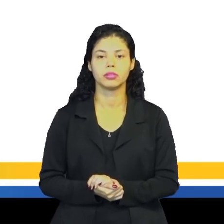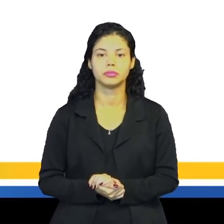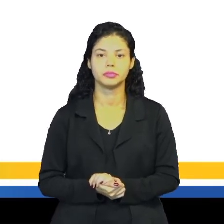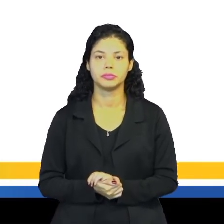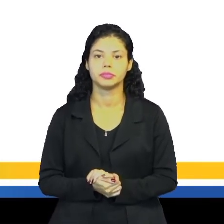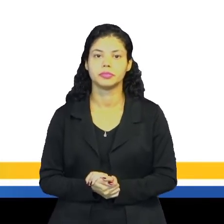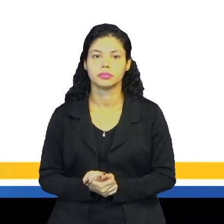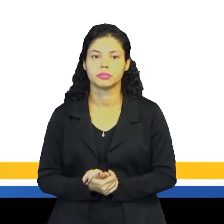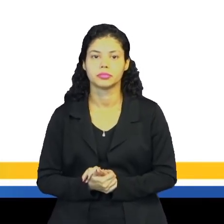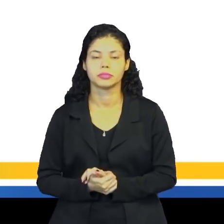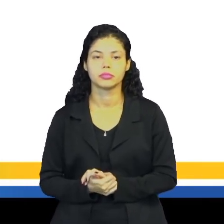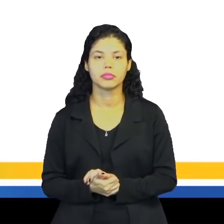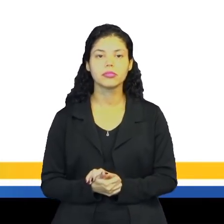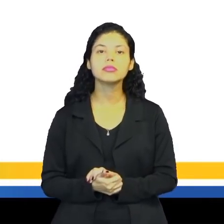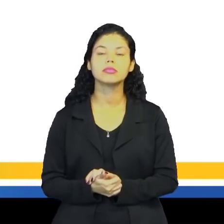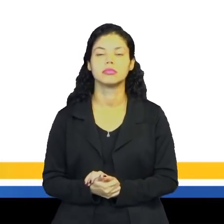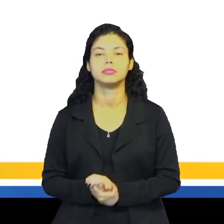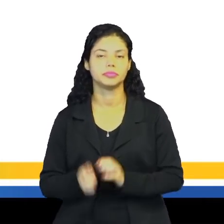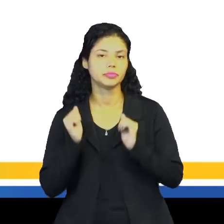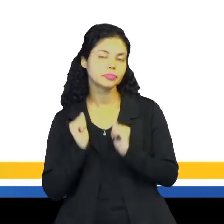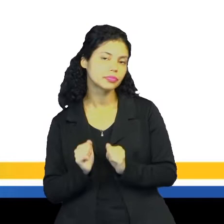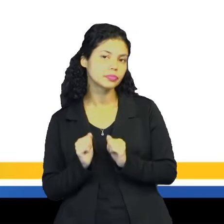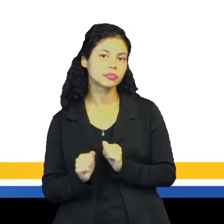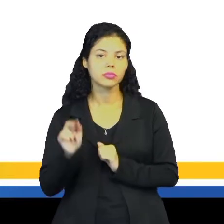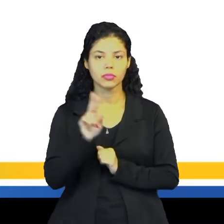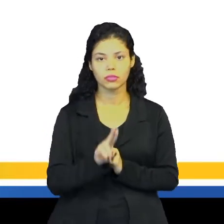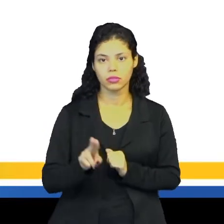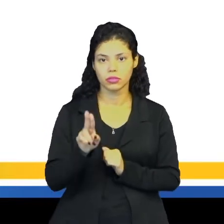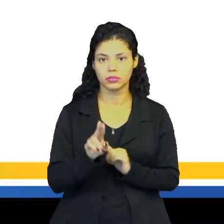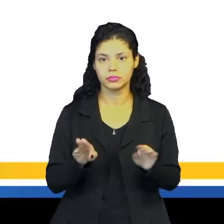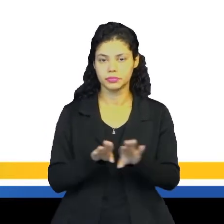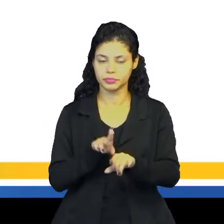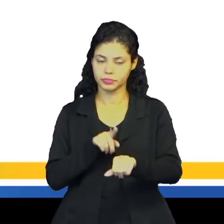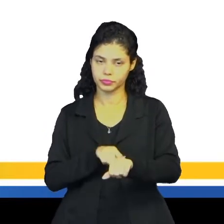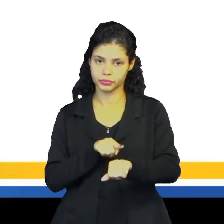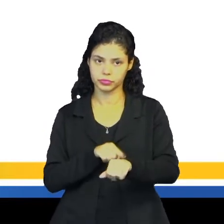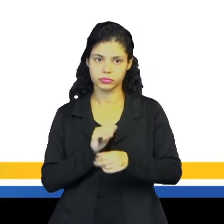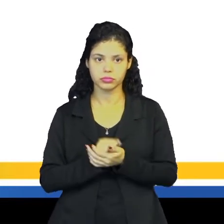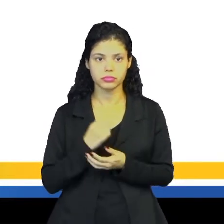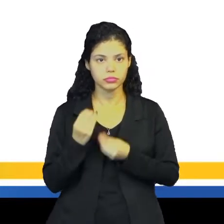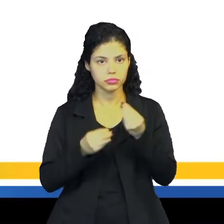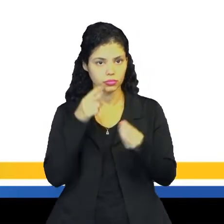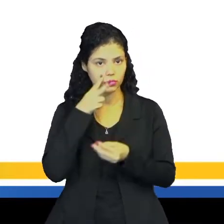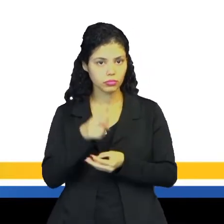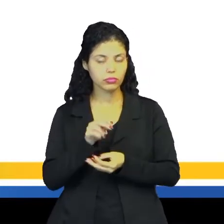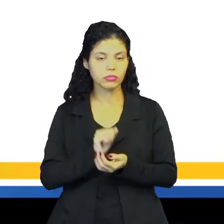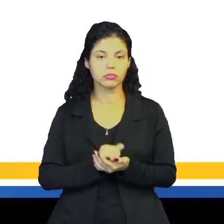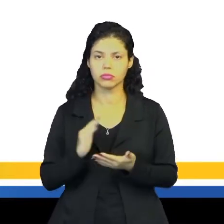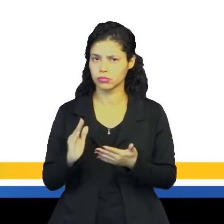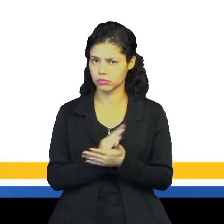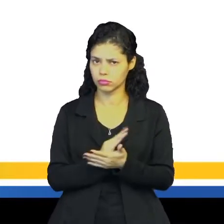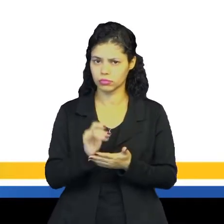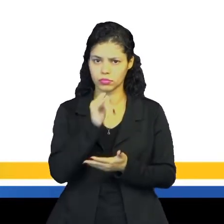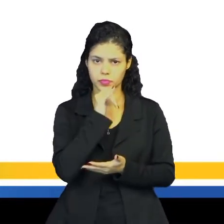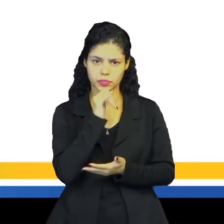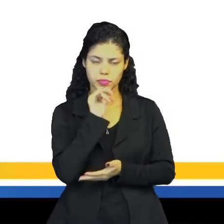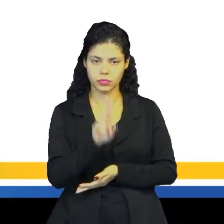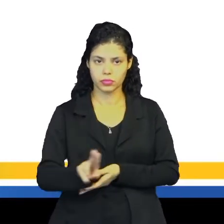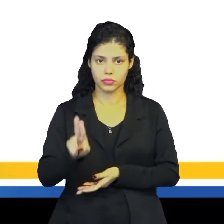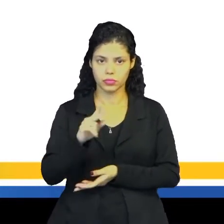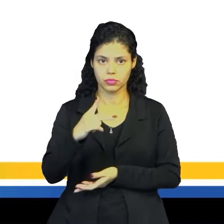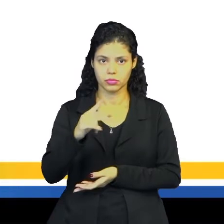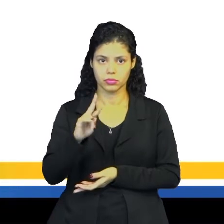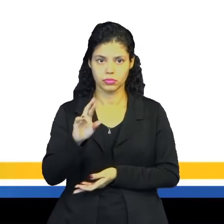Ainda com a preposition on, ela pode ser uma indicação de tempo, né, como a gente já viu. Vejamos alguns exemplos de uso